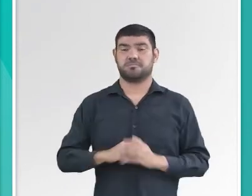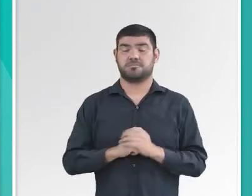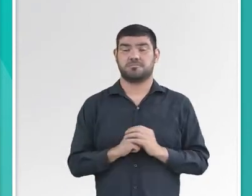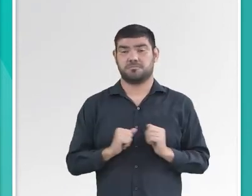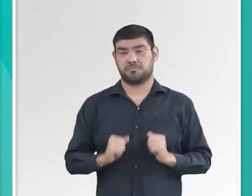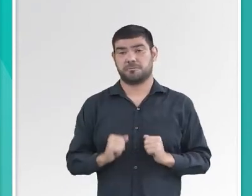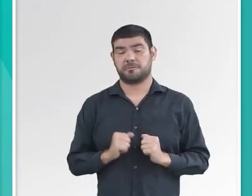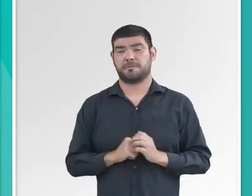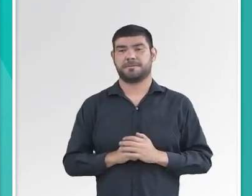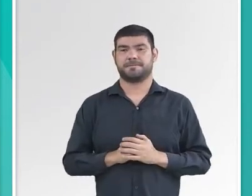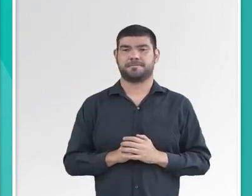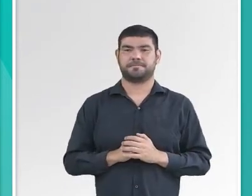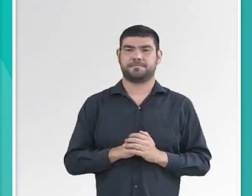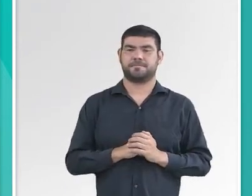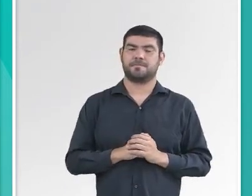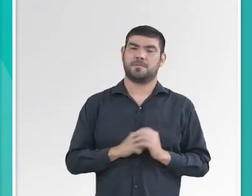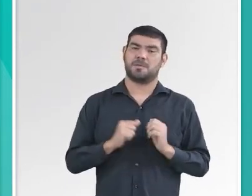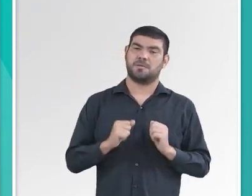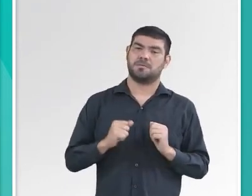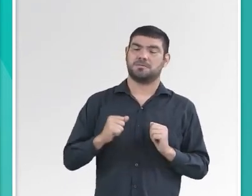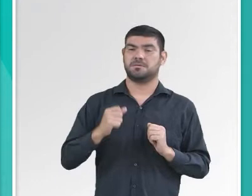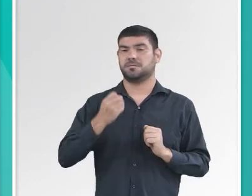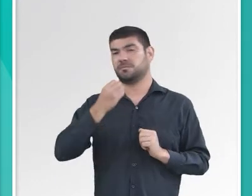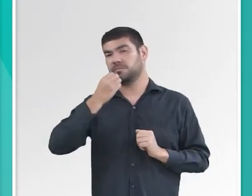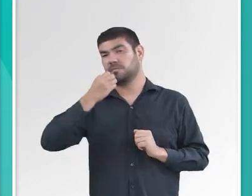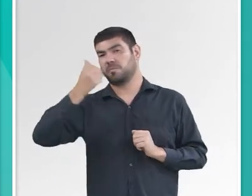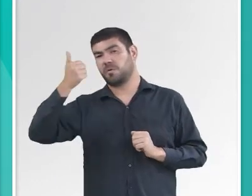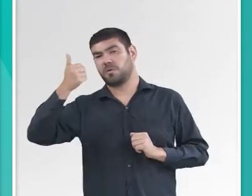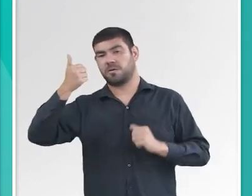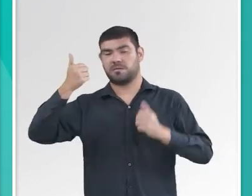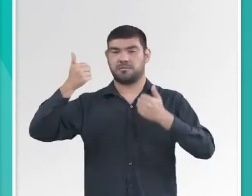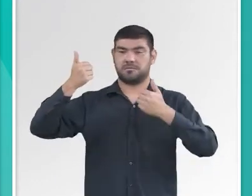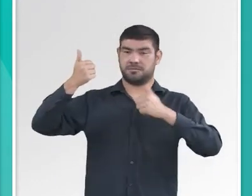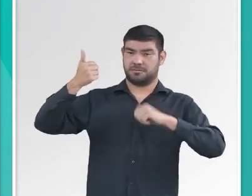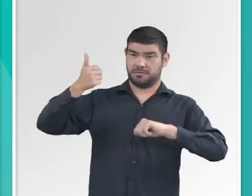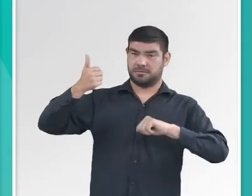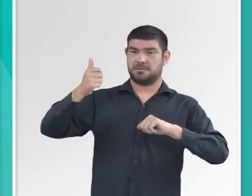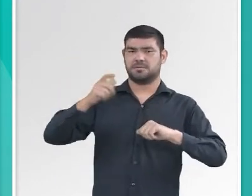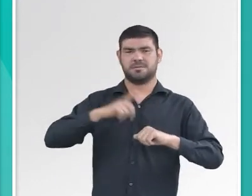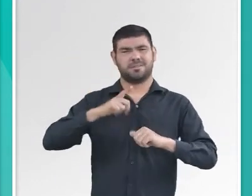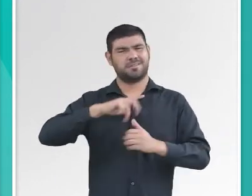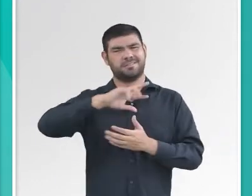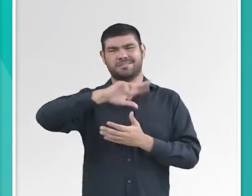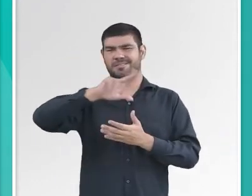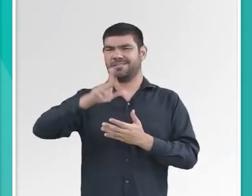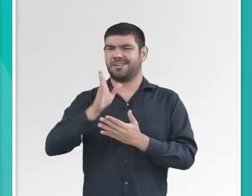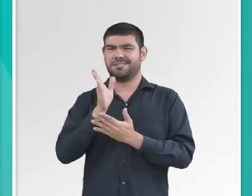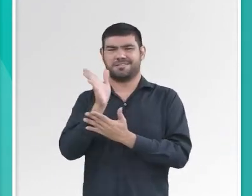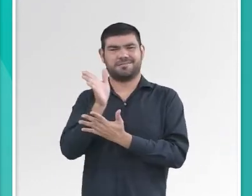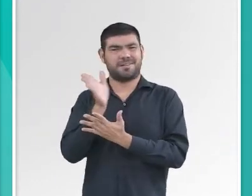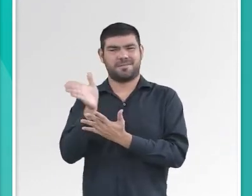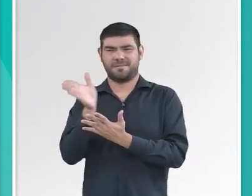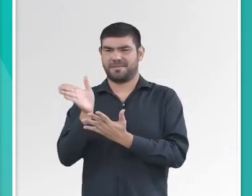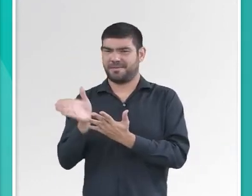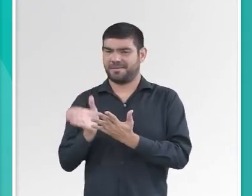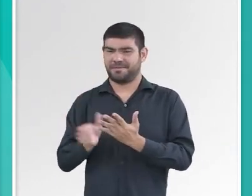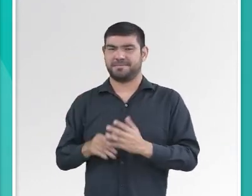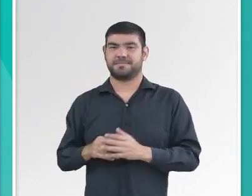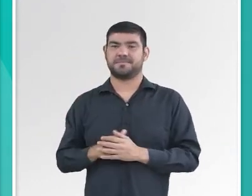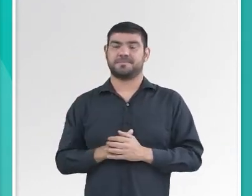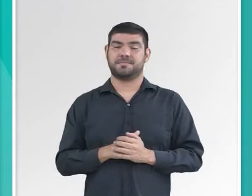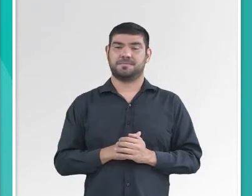pontos positivos, pontos negativos. Então a resenha ela vai aí estar presente em diversos meios, em diversos veículos. E essa